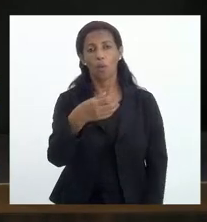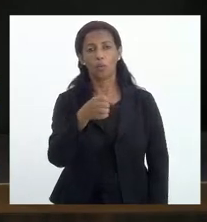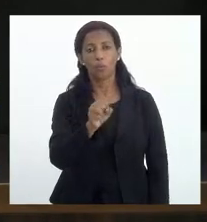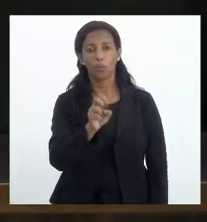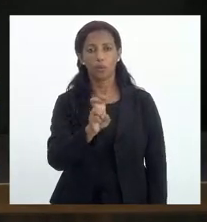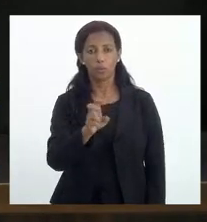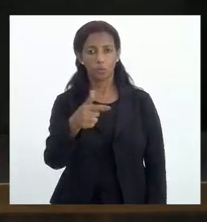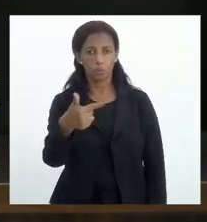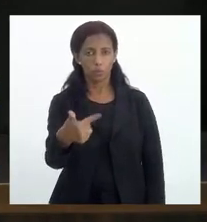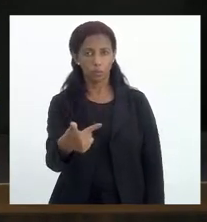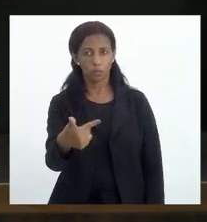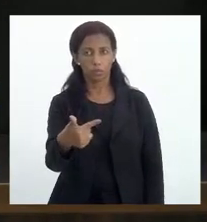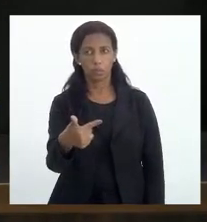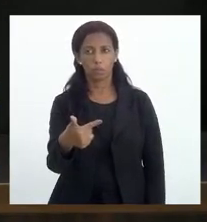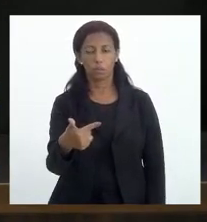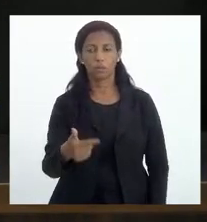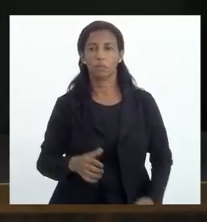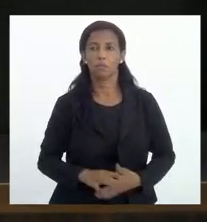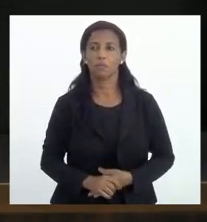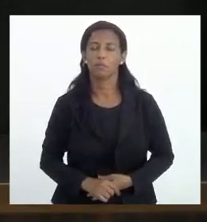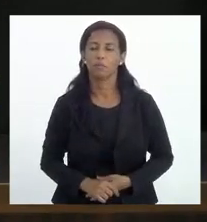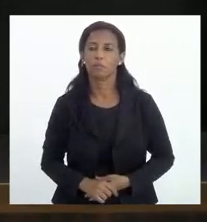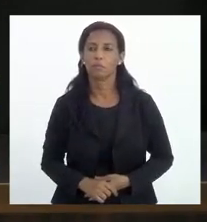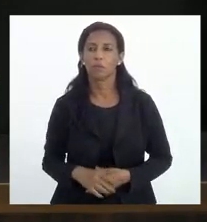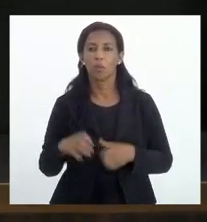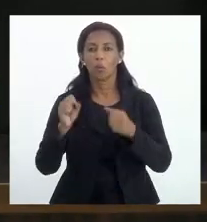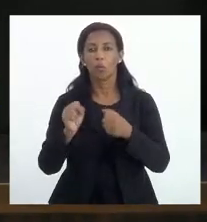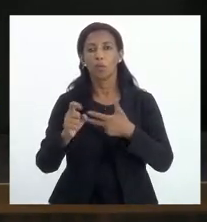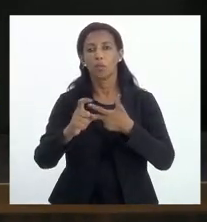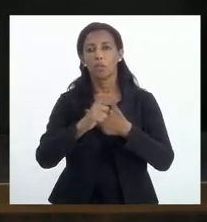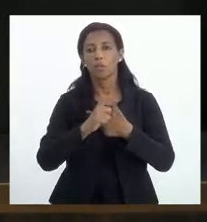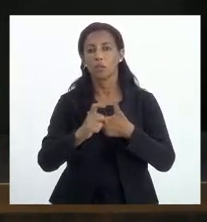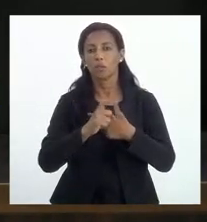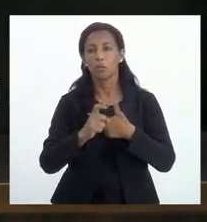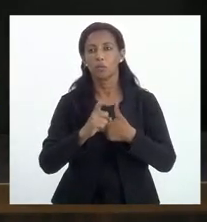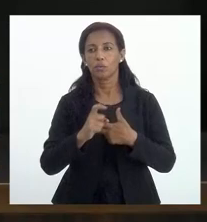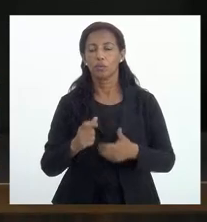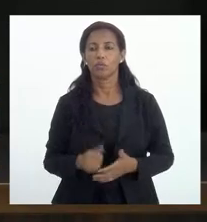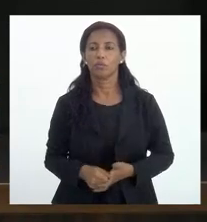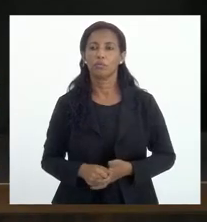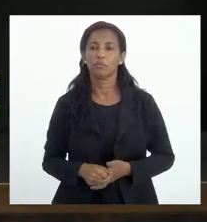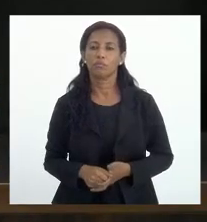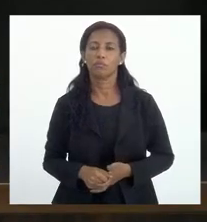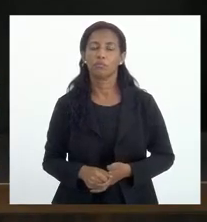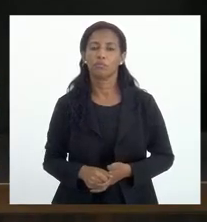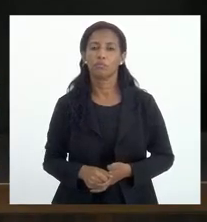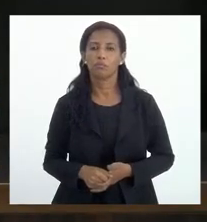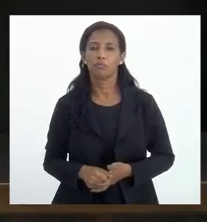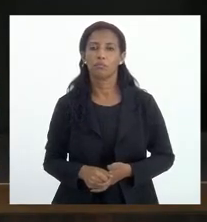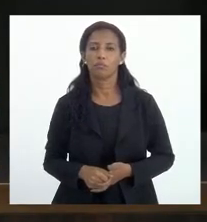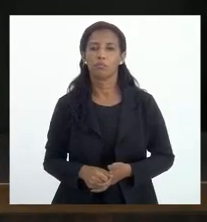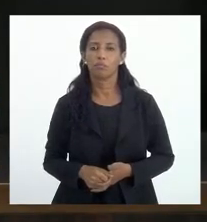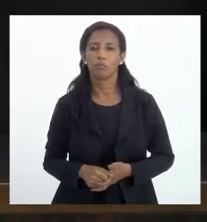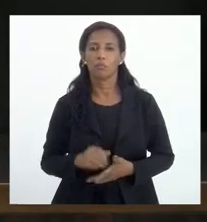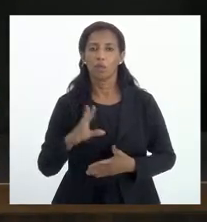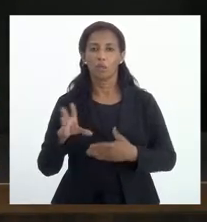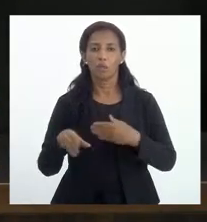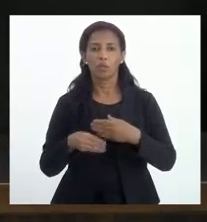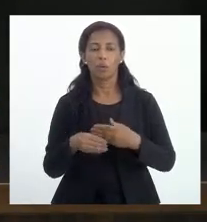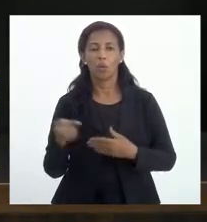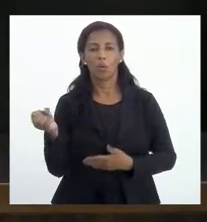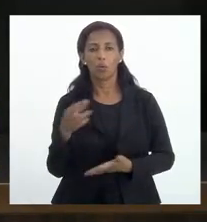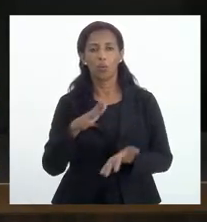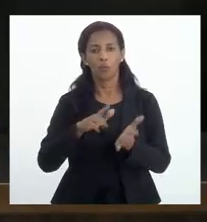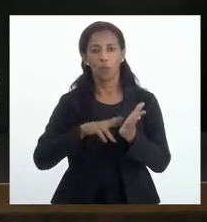4852, que é a lei que permite que o Poder Executivo faça adesão ao novo regime de